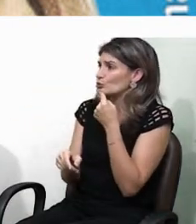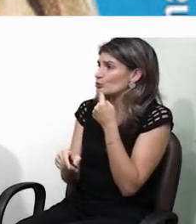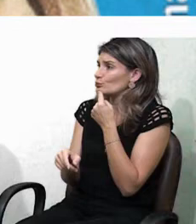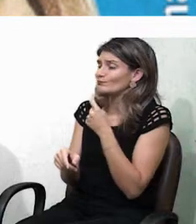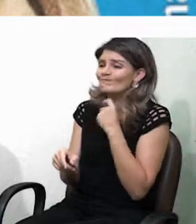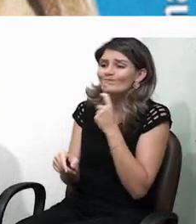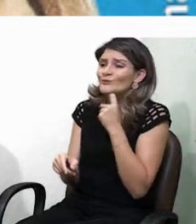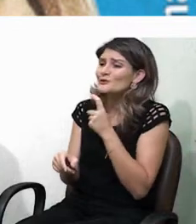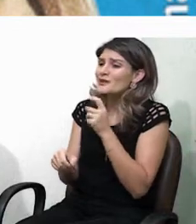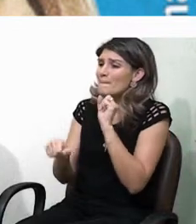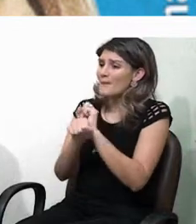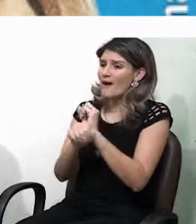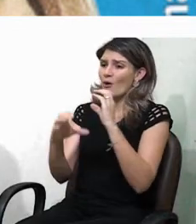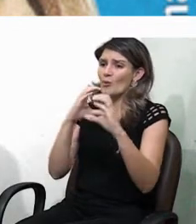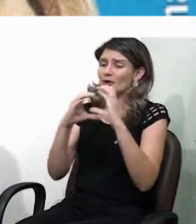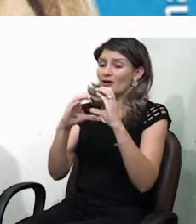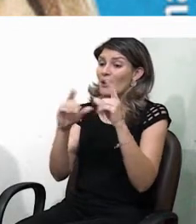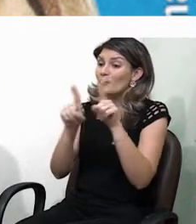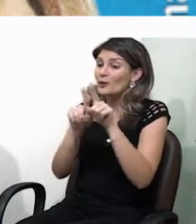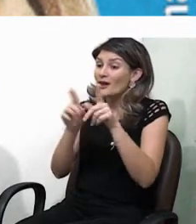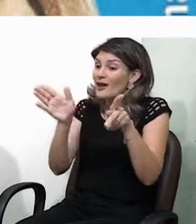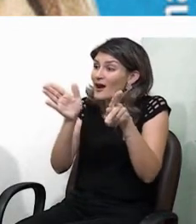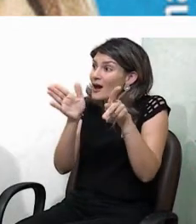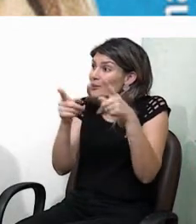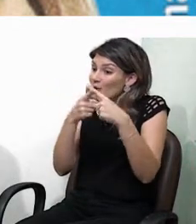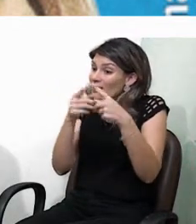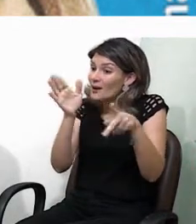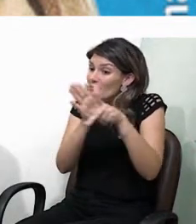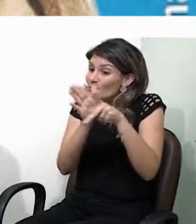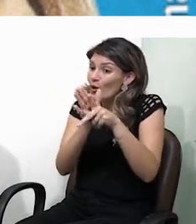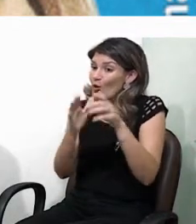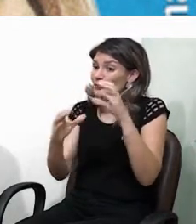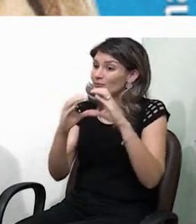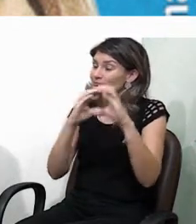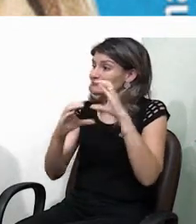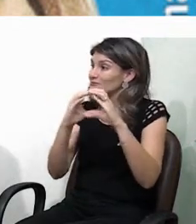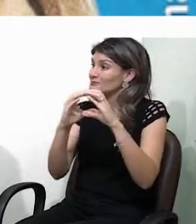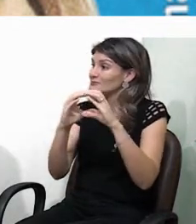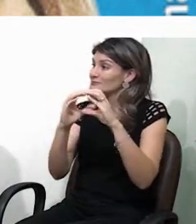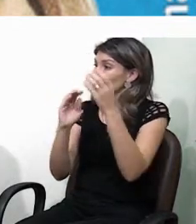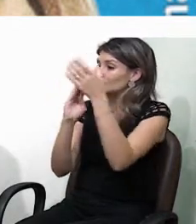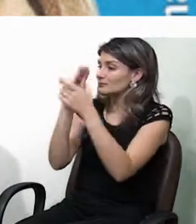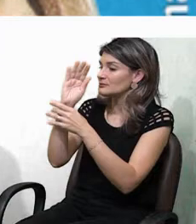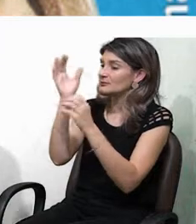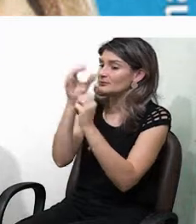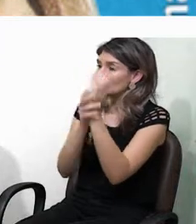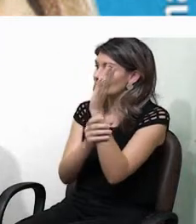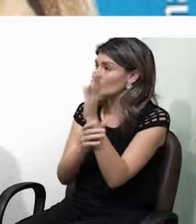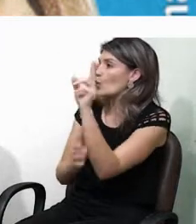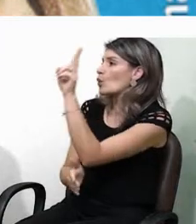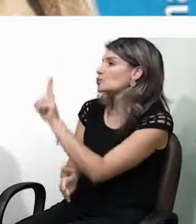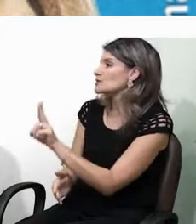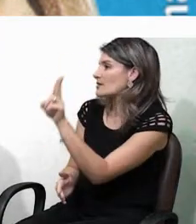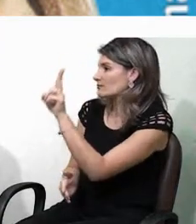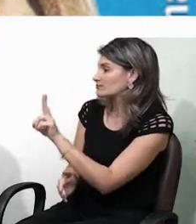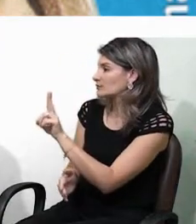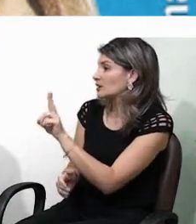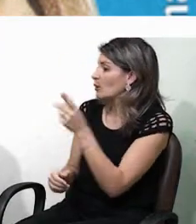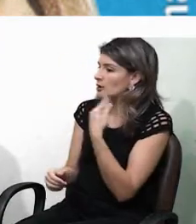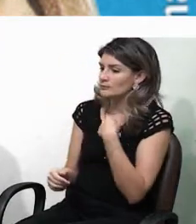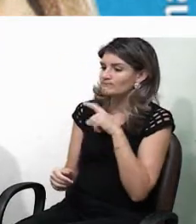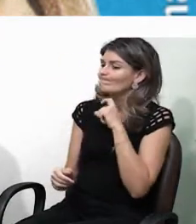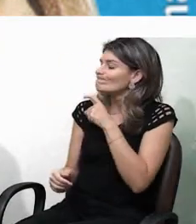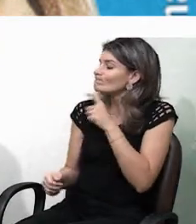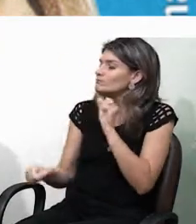comunicar com as mãos, porque isso é a língua dele, é o meio dele se expressar e dele se comunicar. Então, ele não parou.